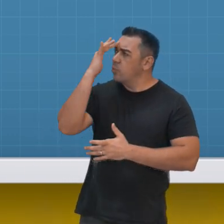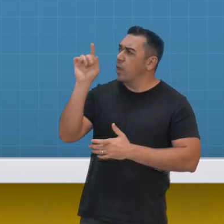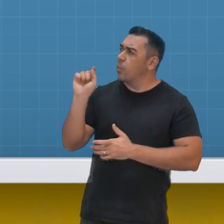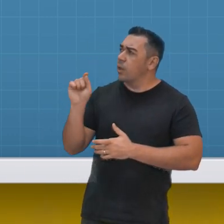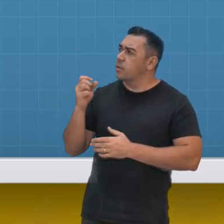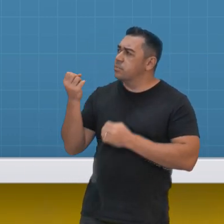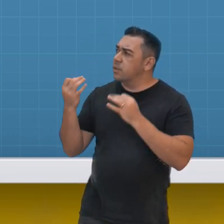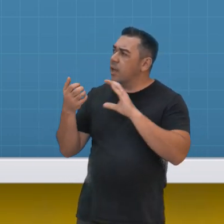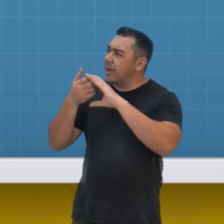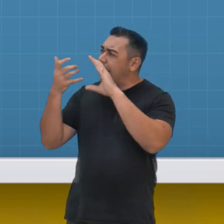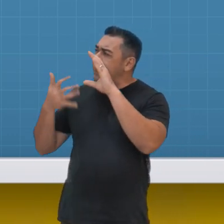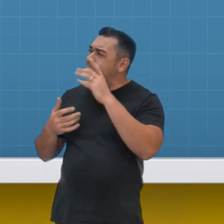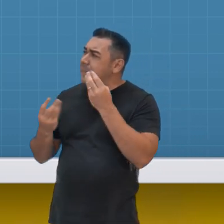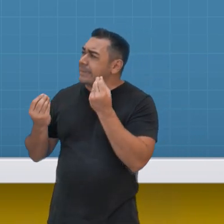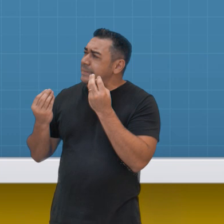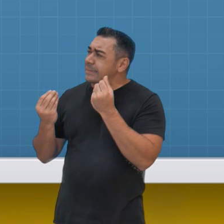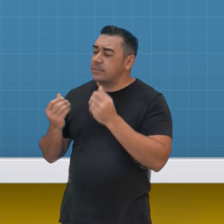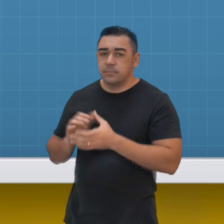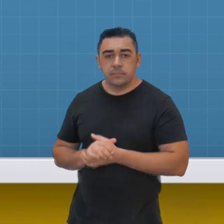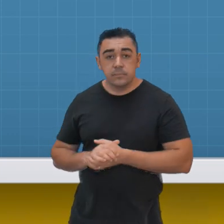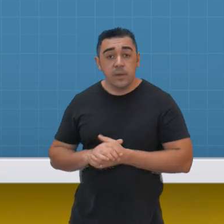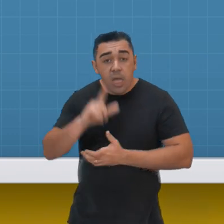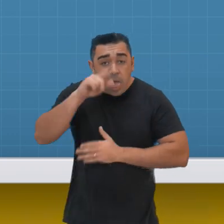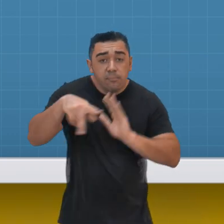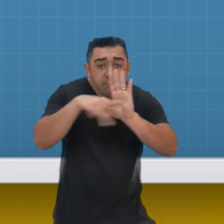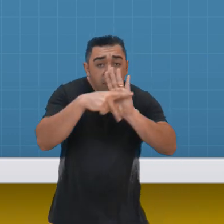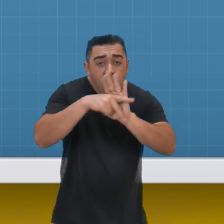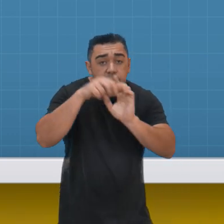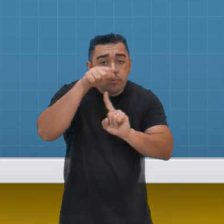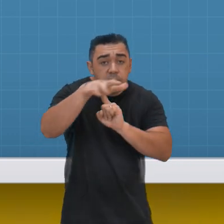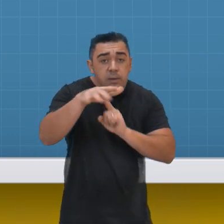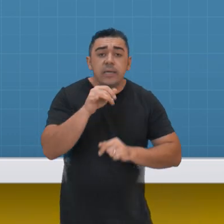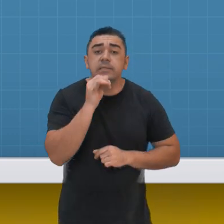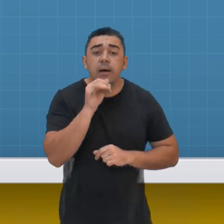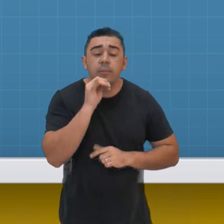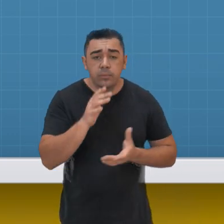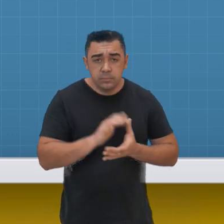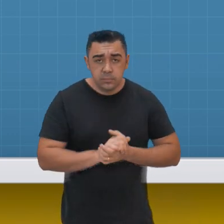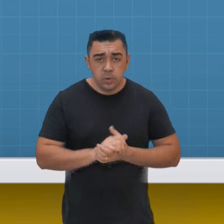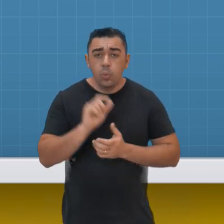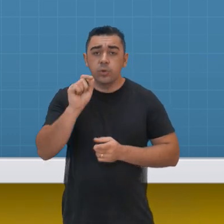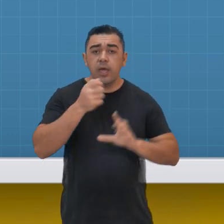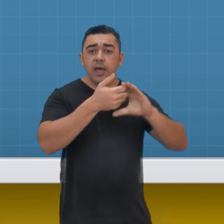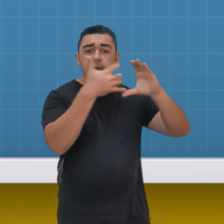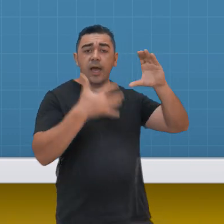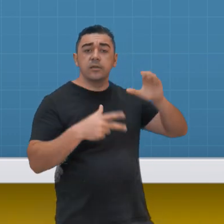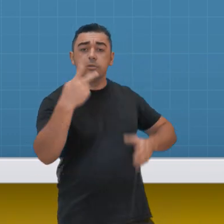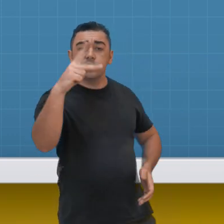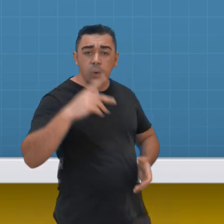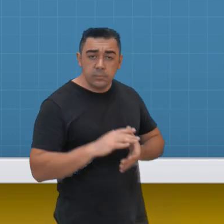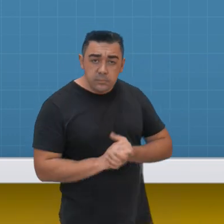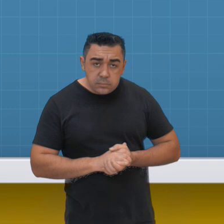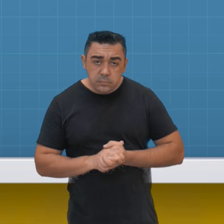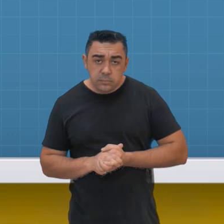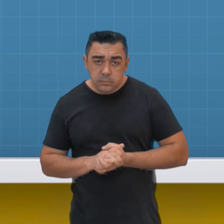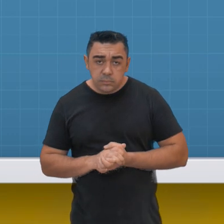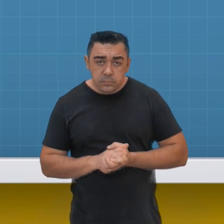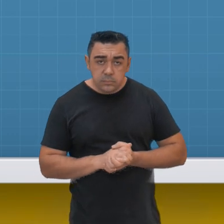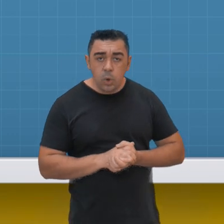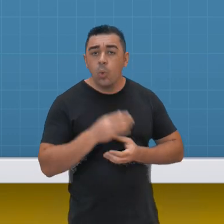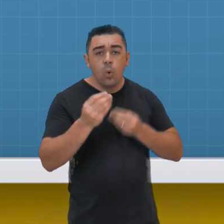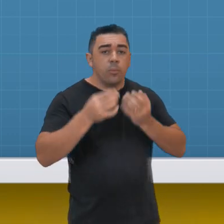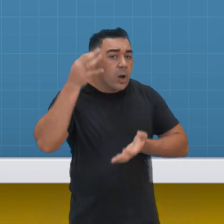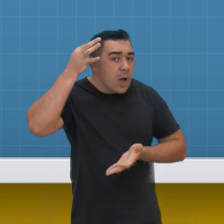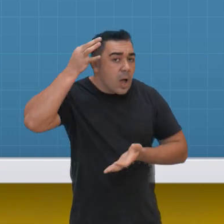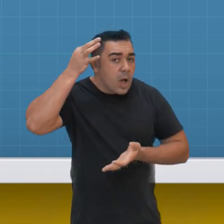a característica, é tão difícil. Aquilo que é próprio do verbo. Por exemplo, o que é uma característica sua? Como